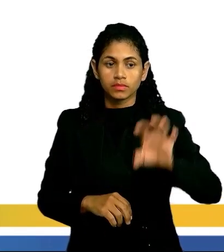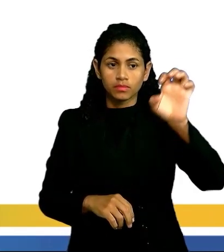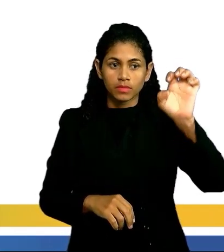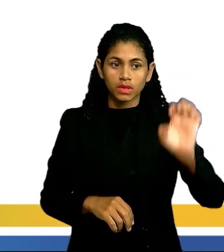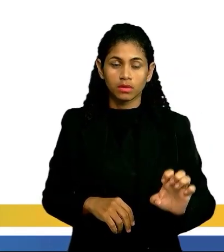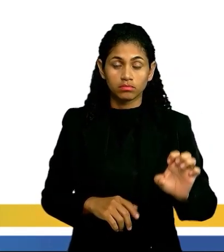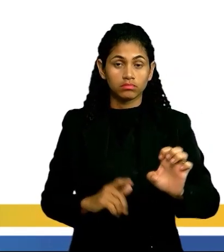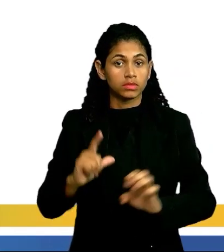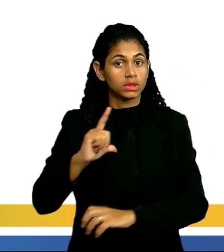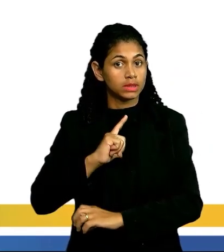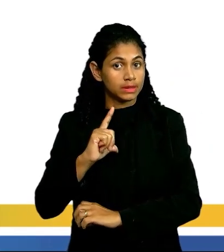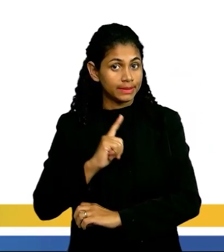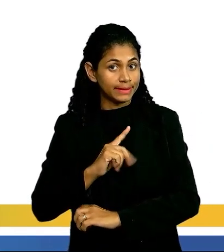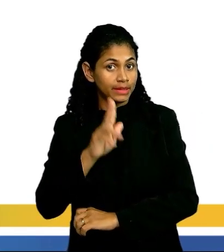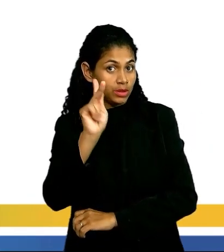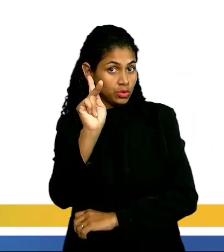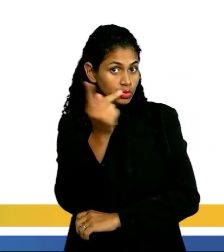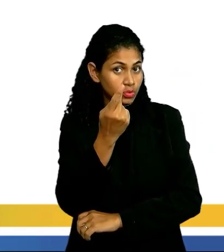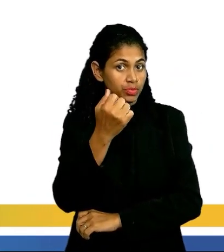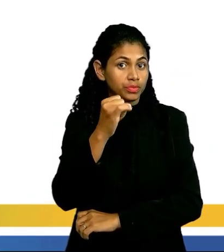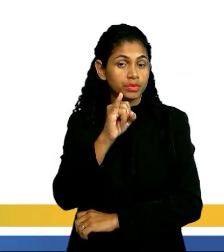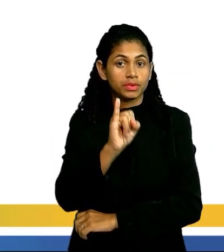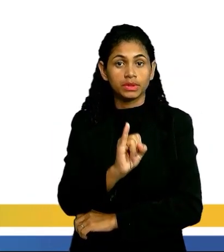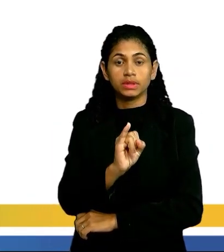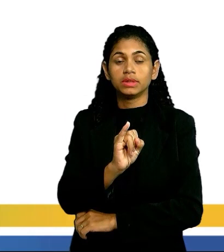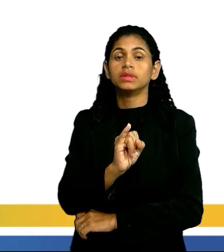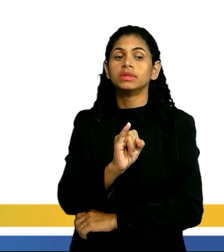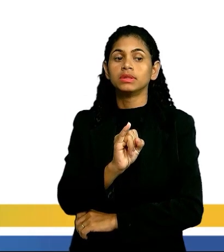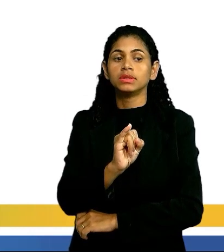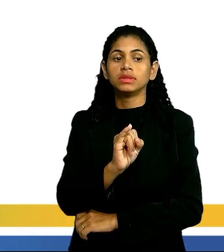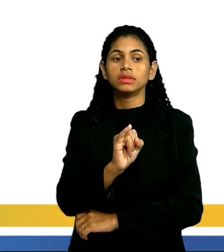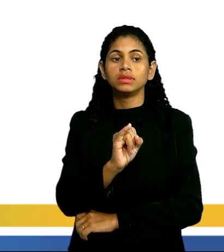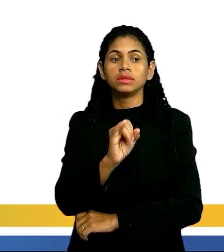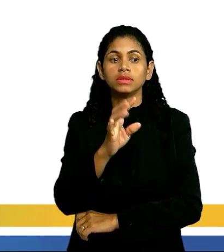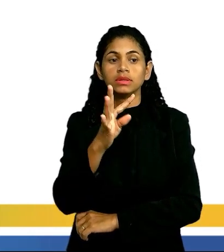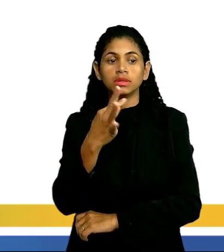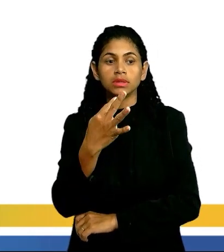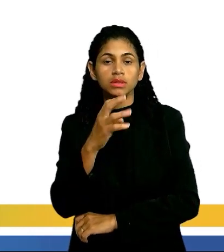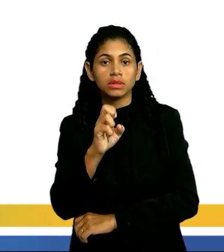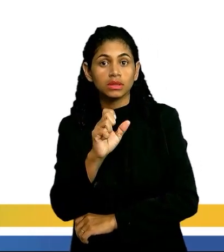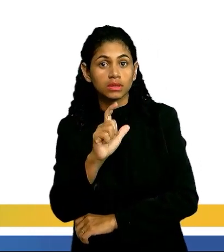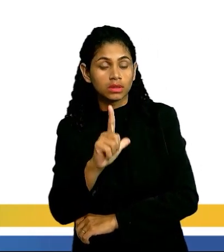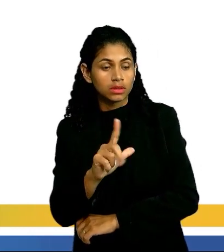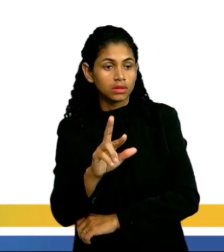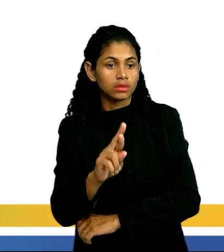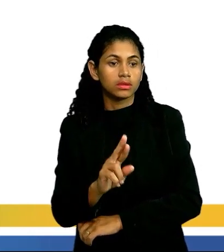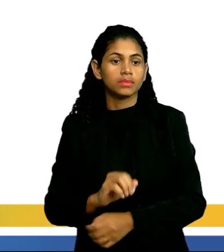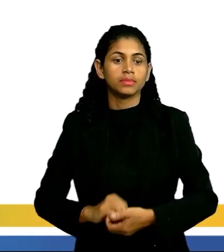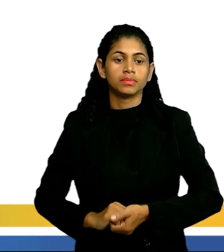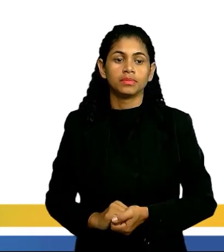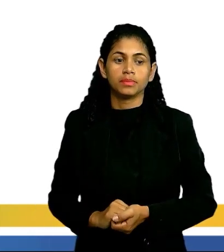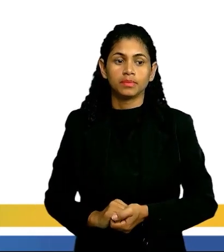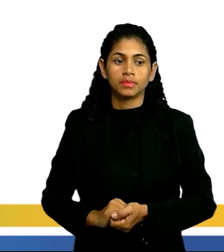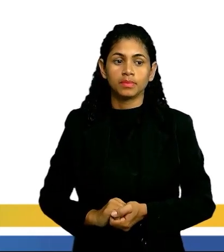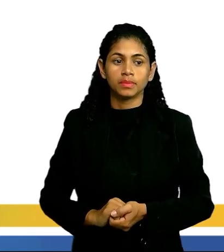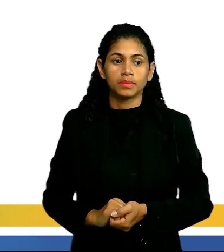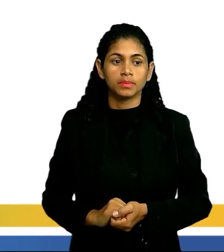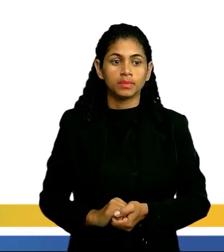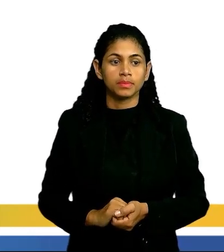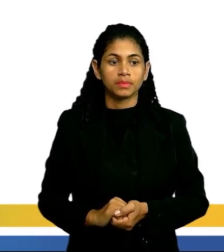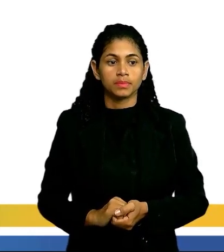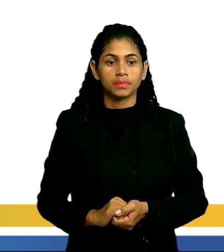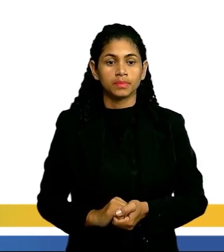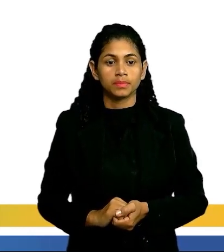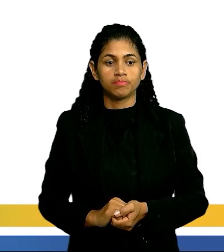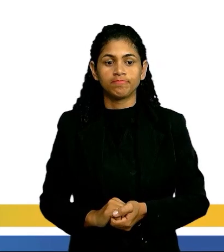o líder, Adolf Hitler, né, na presença de algumas crianças alemãs, em 1935. E na